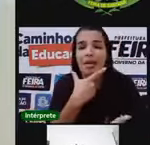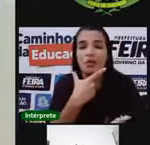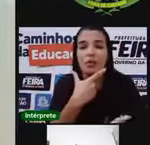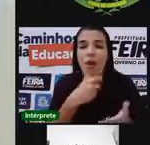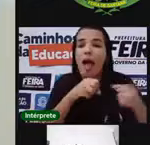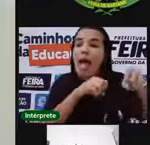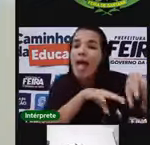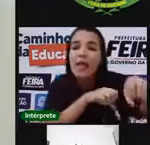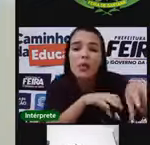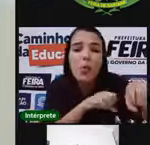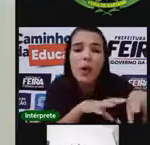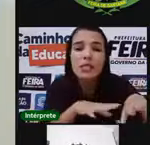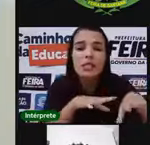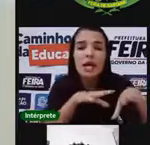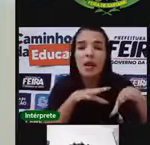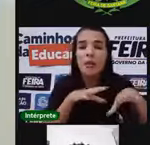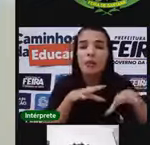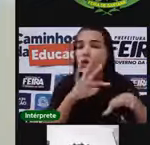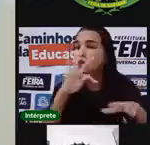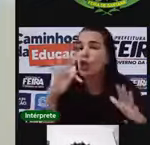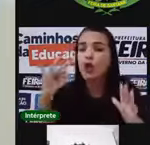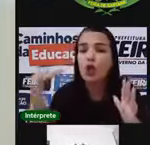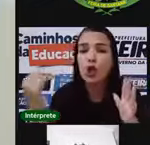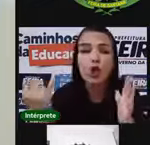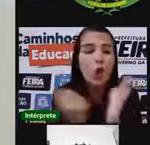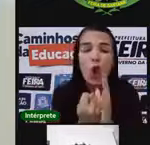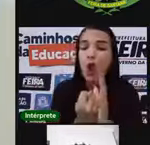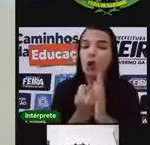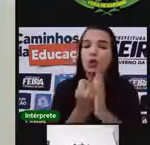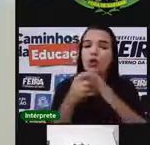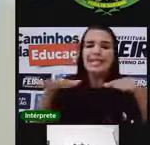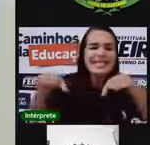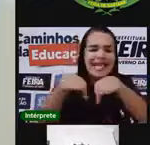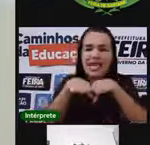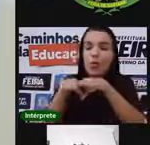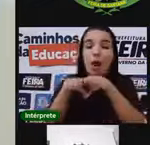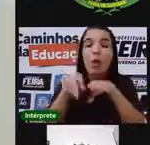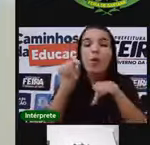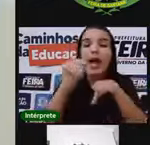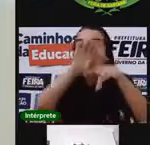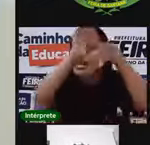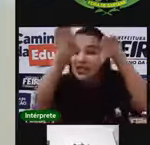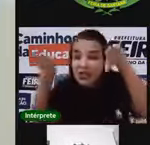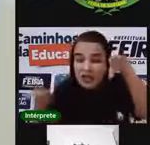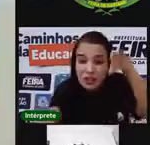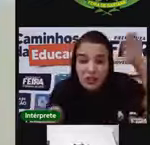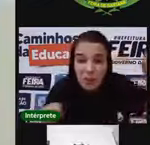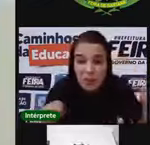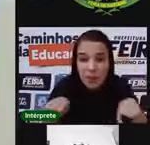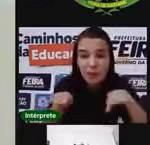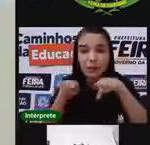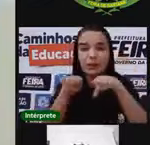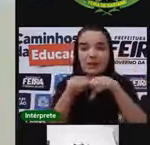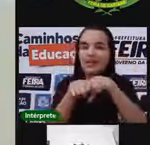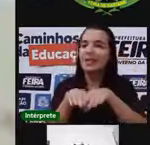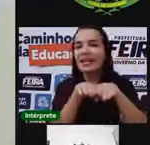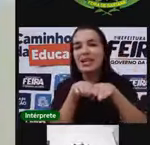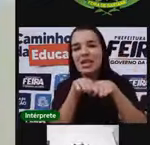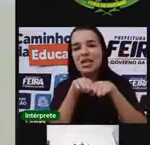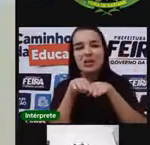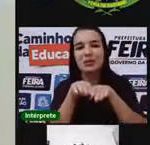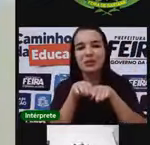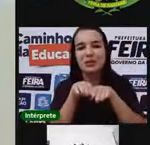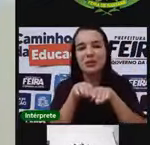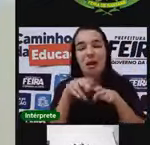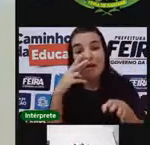é equidade, minha gente. Isso é diminuição de desigualdade, isso é fraternidade. Olha como esse conteúdo de hoje